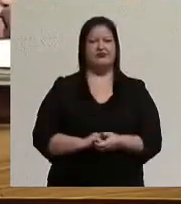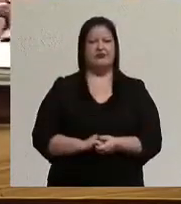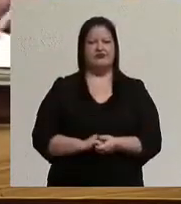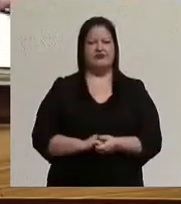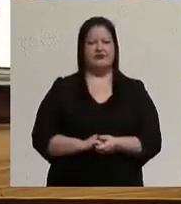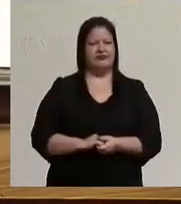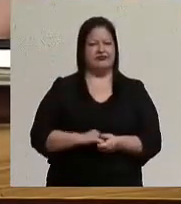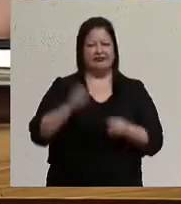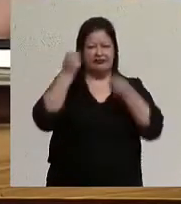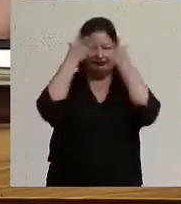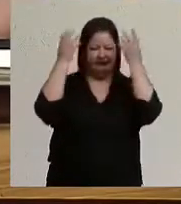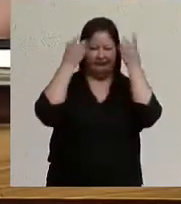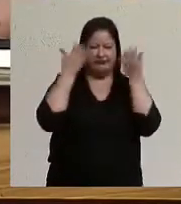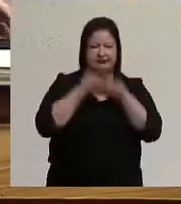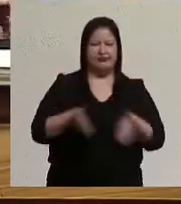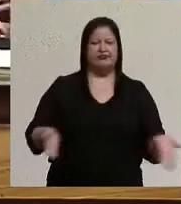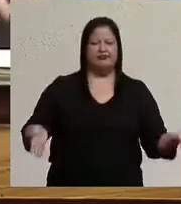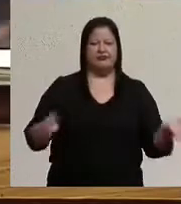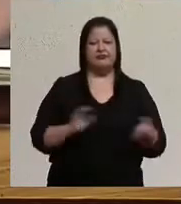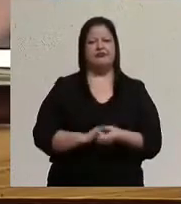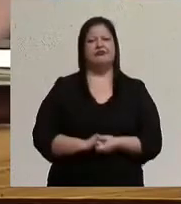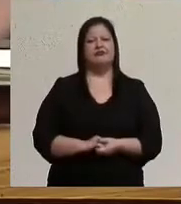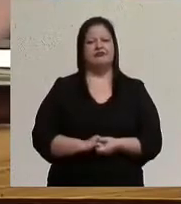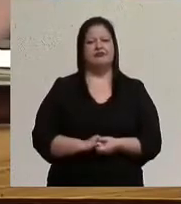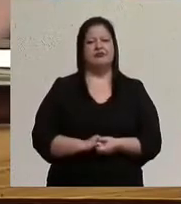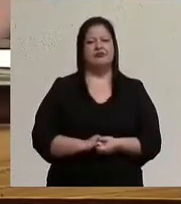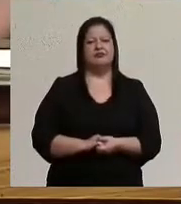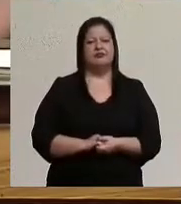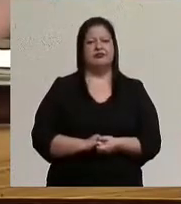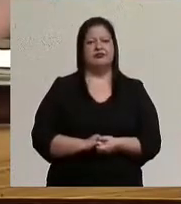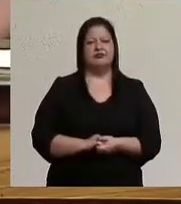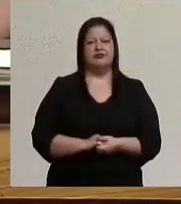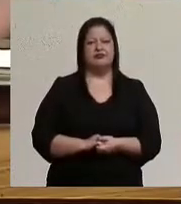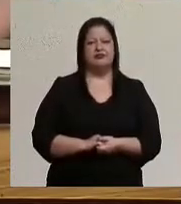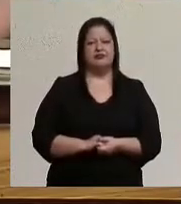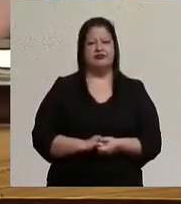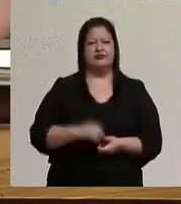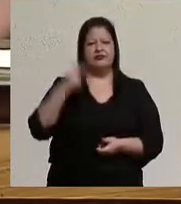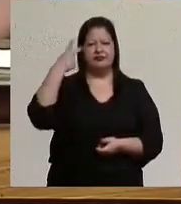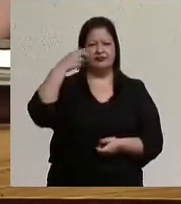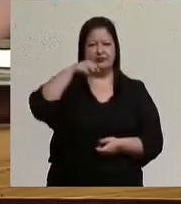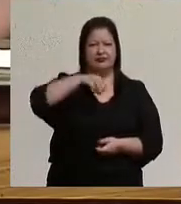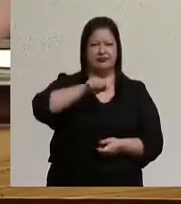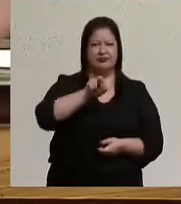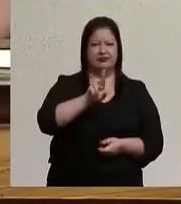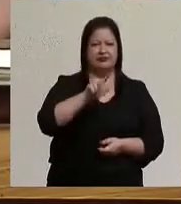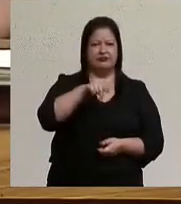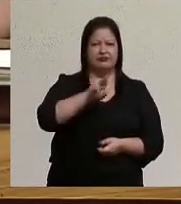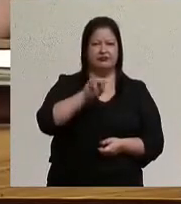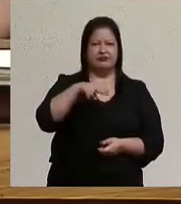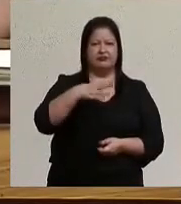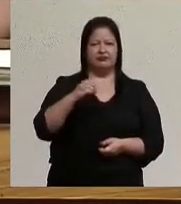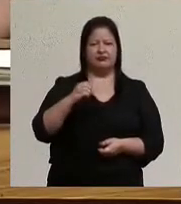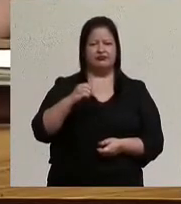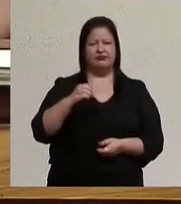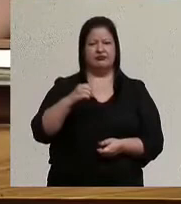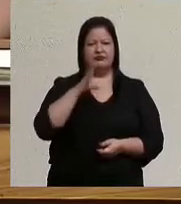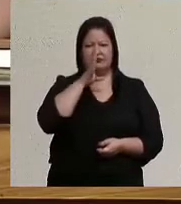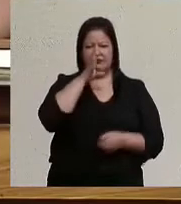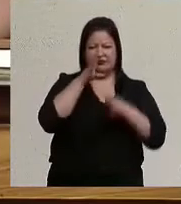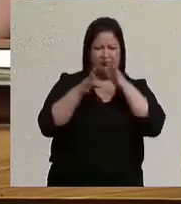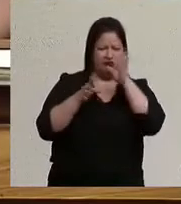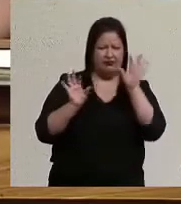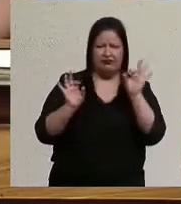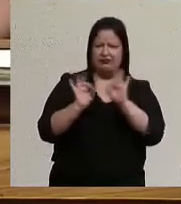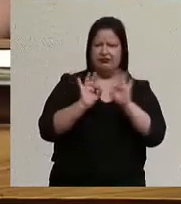me distrair acabei não falando na minha Tribuna Vereador Marquinhos Não se sinta assim ofendido